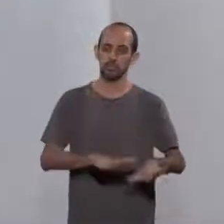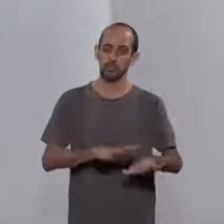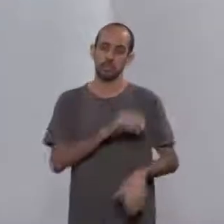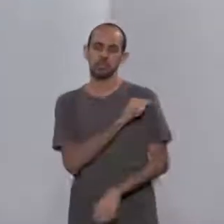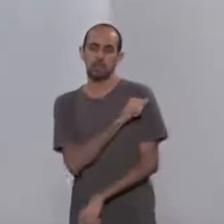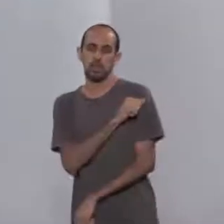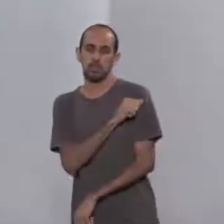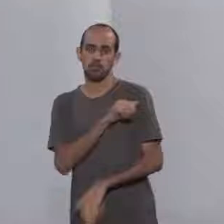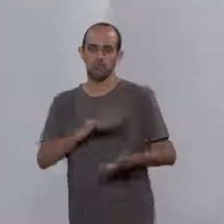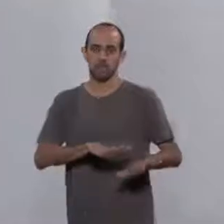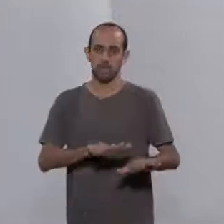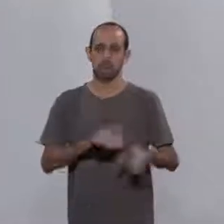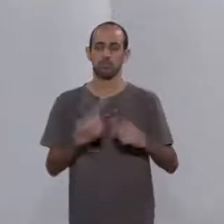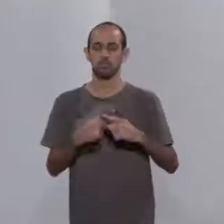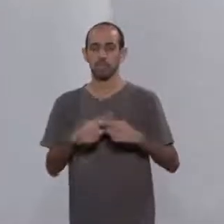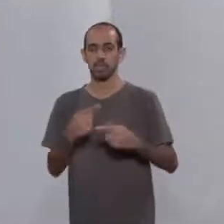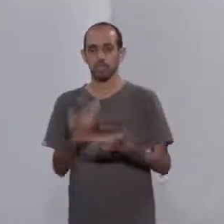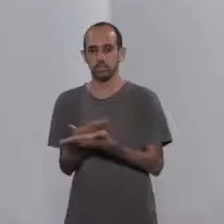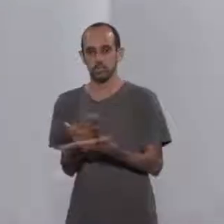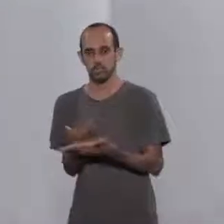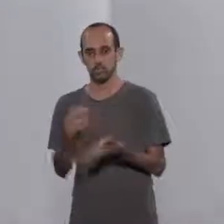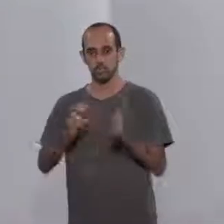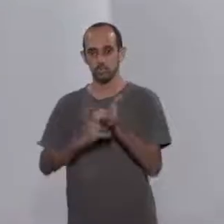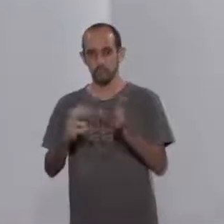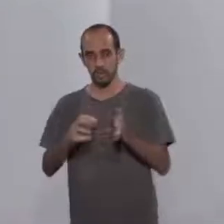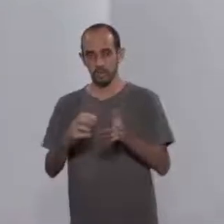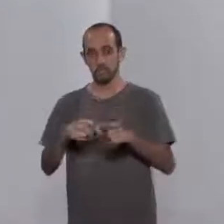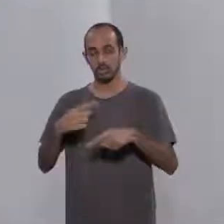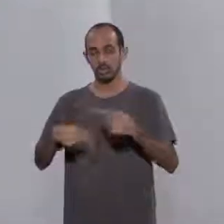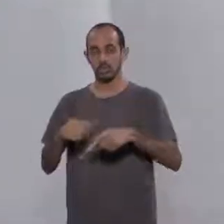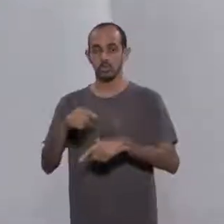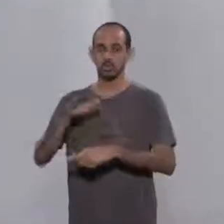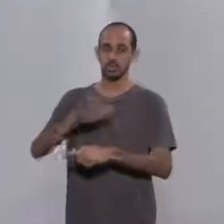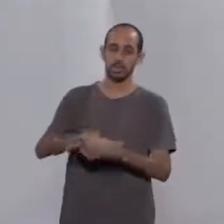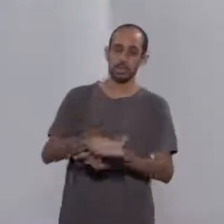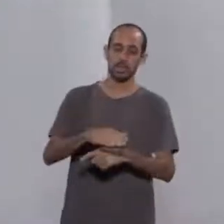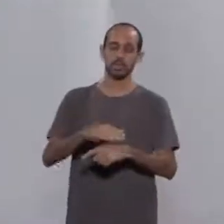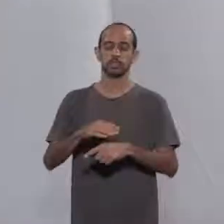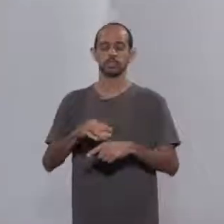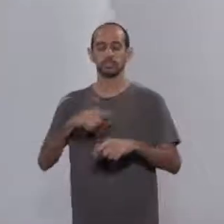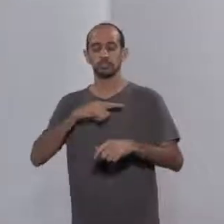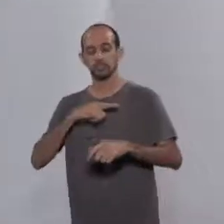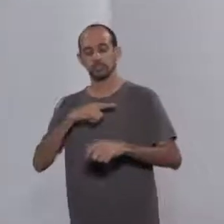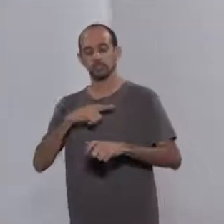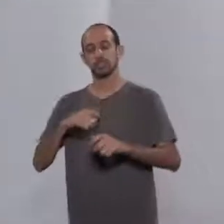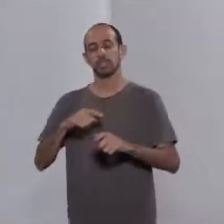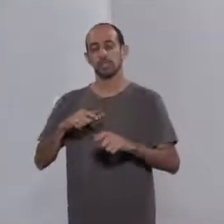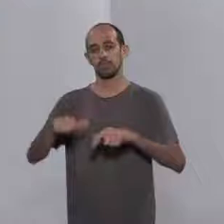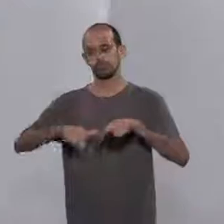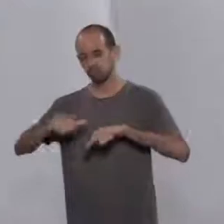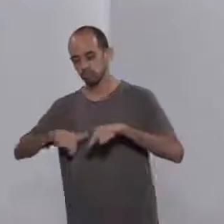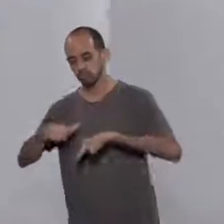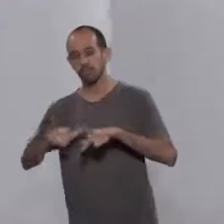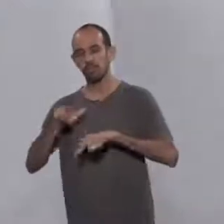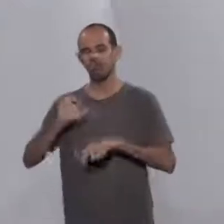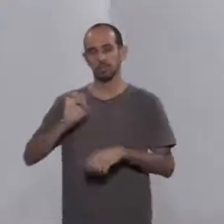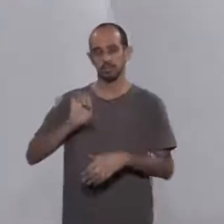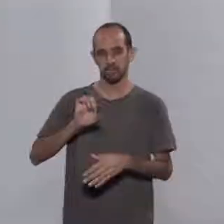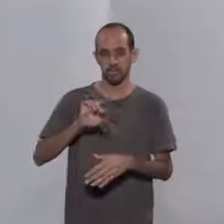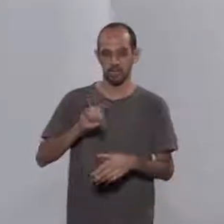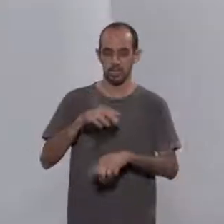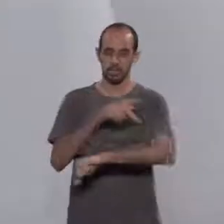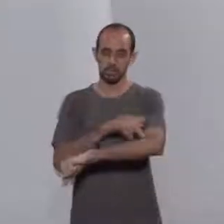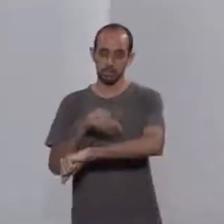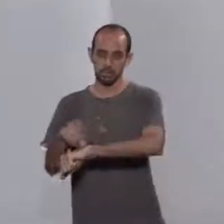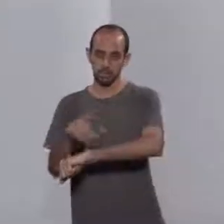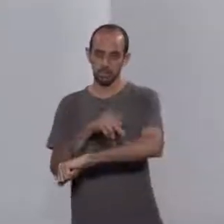permanência desses alunos, porque eles estudam de manhã e fazem essas salas de recurso no contraturno. Então, eles têm toda uma atividade de